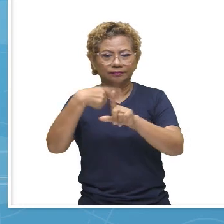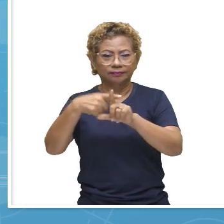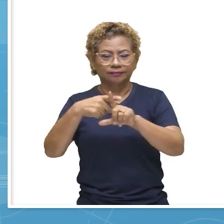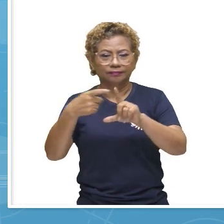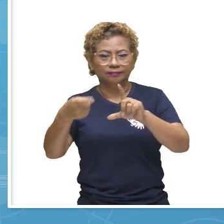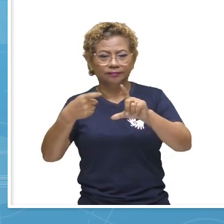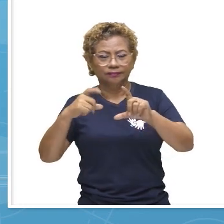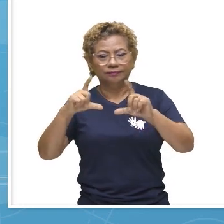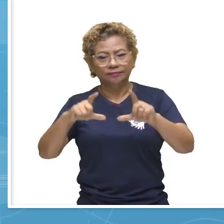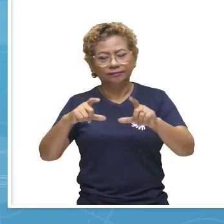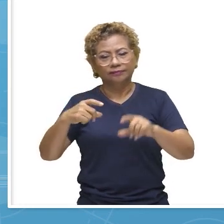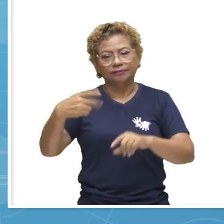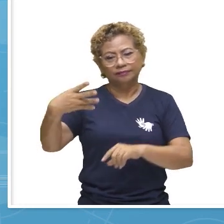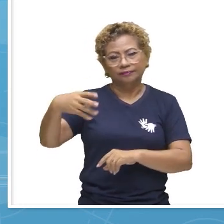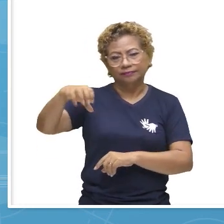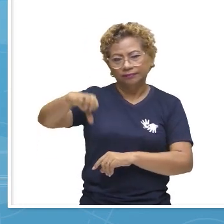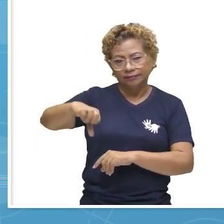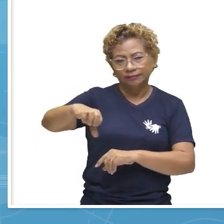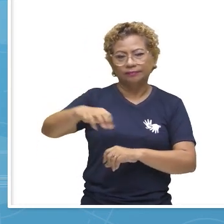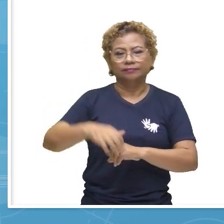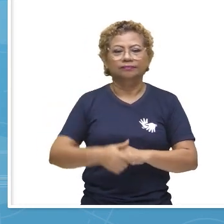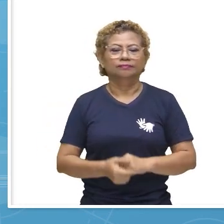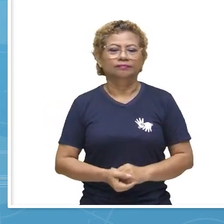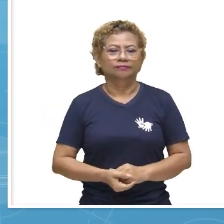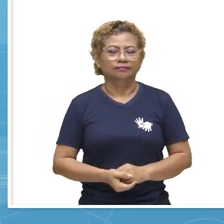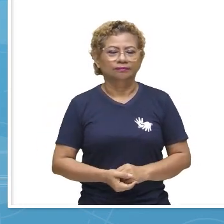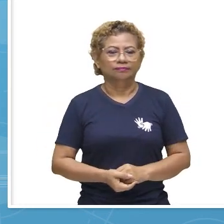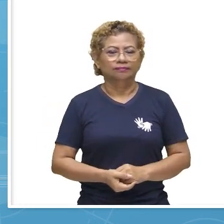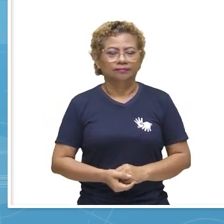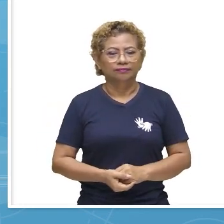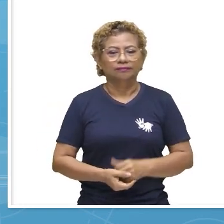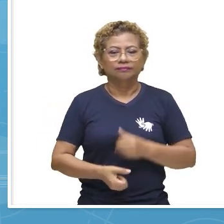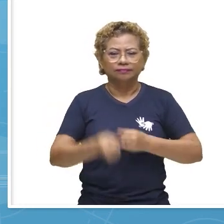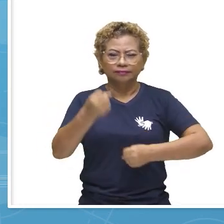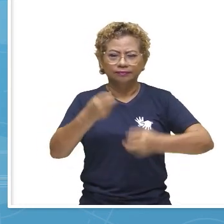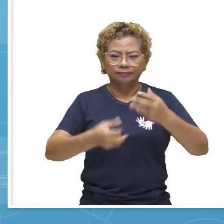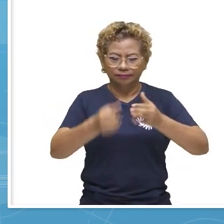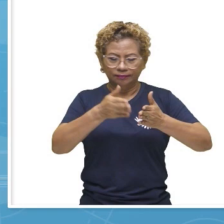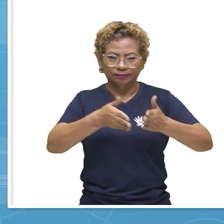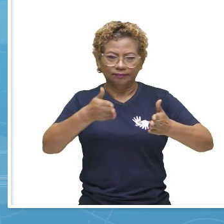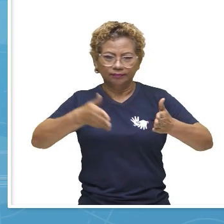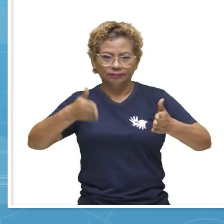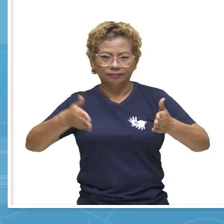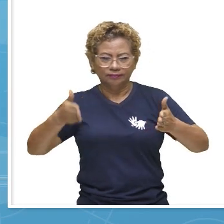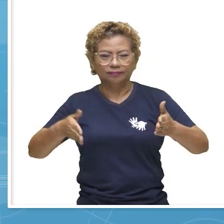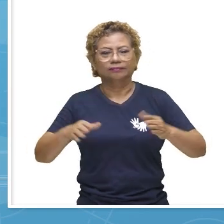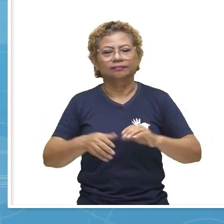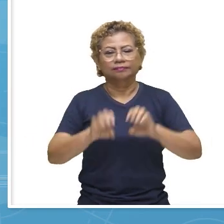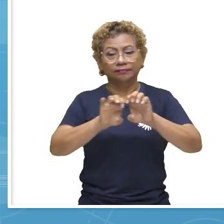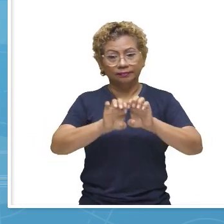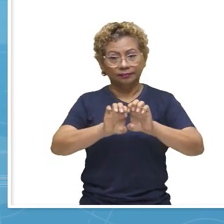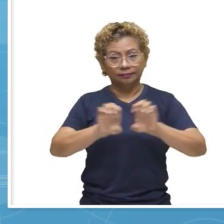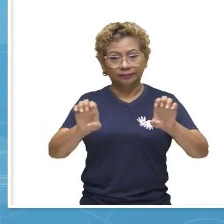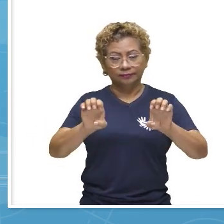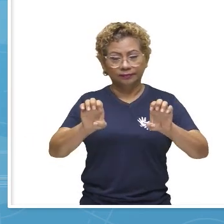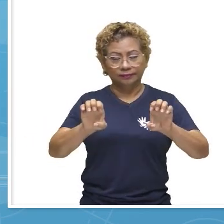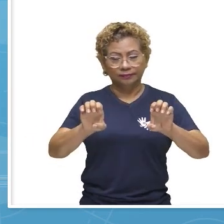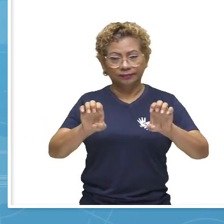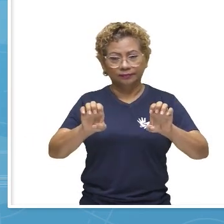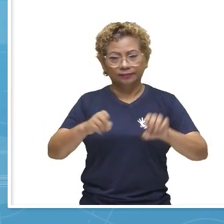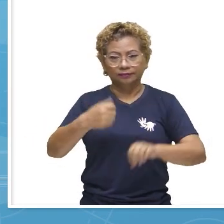a 49. Aí passa 49 para esse lado, na verdade aqui que está a equação do segundo